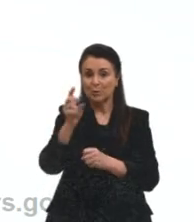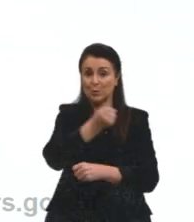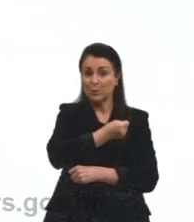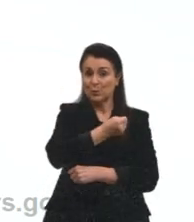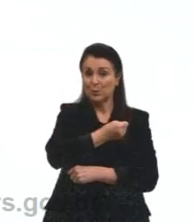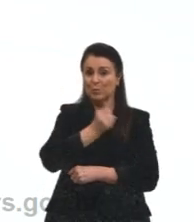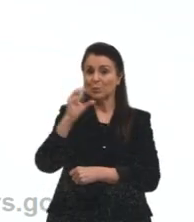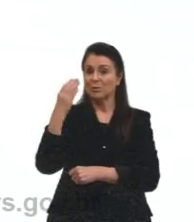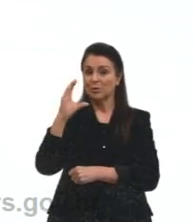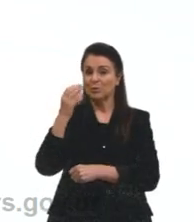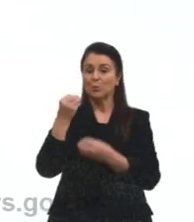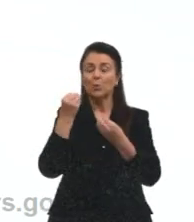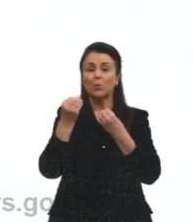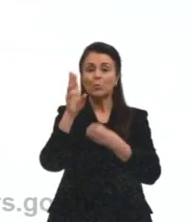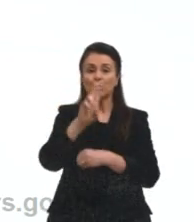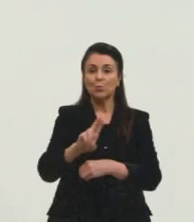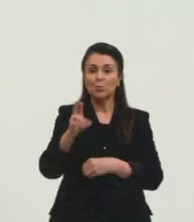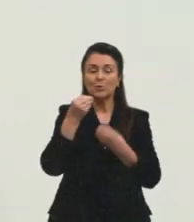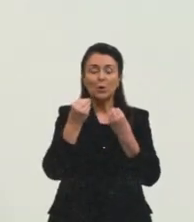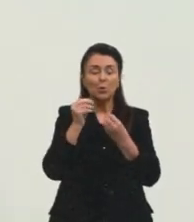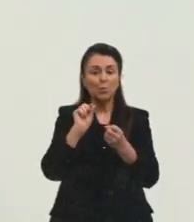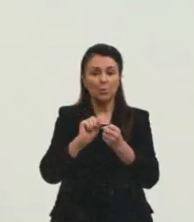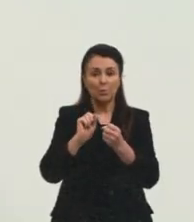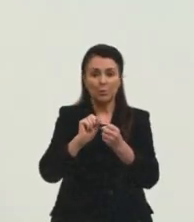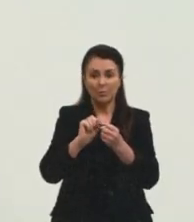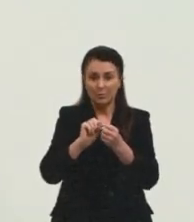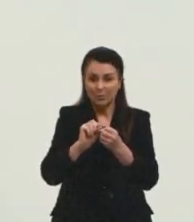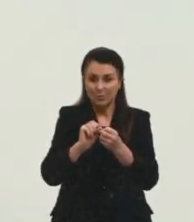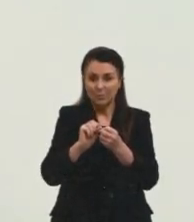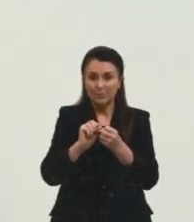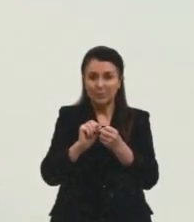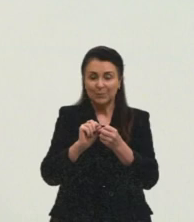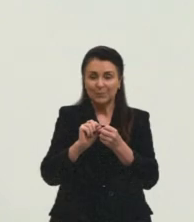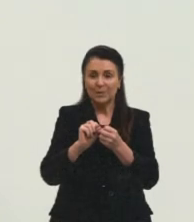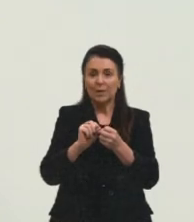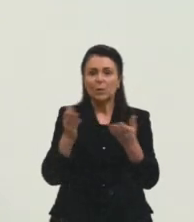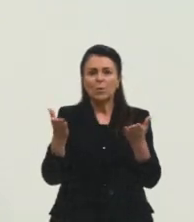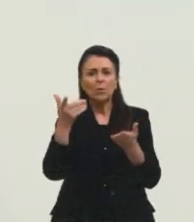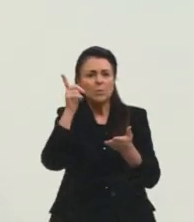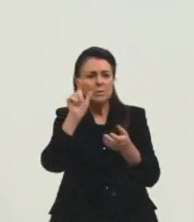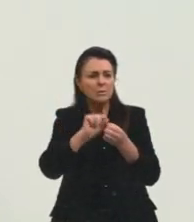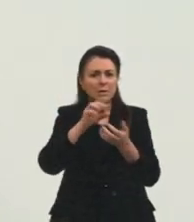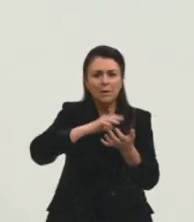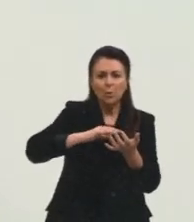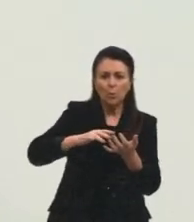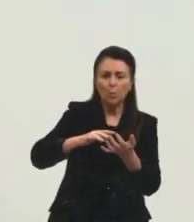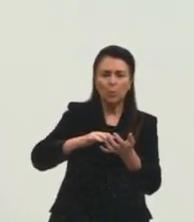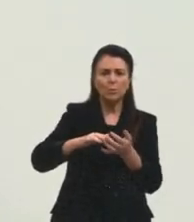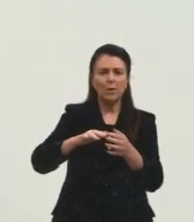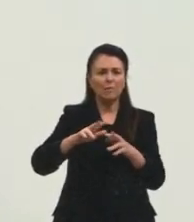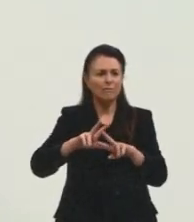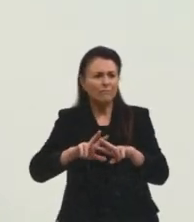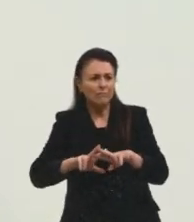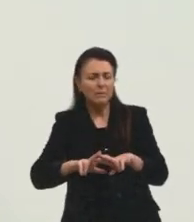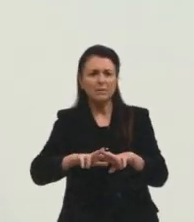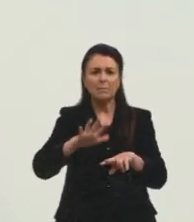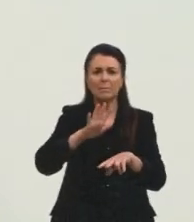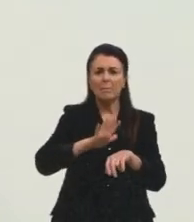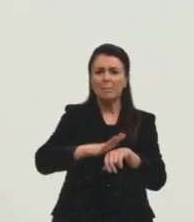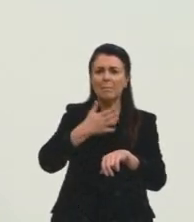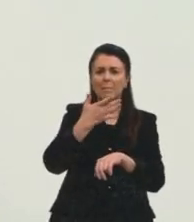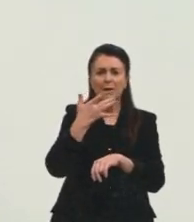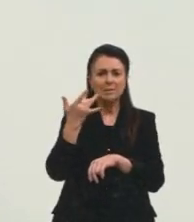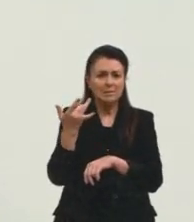científicas certo então aqui né a gente consegue ver que a gente consegue fazer as contas muito mais fácil quando a gente ama com a,